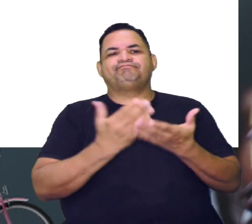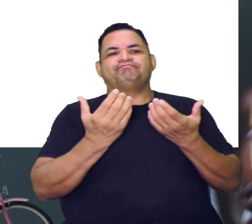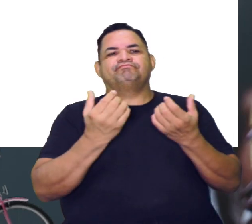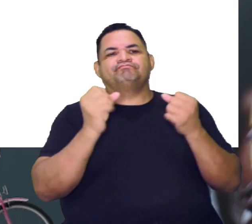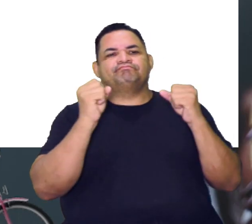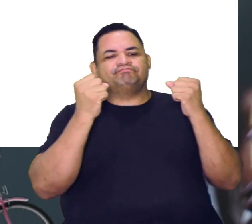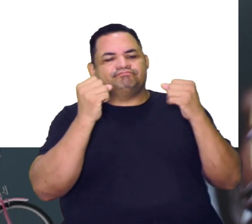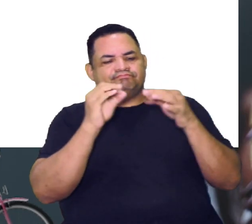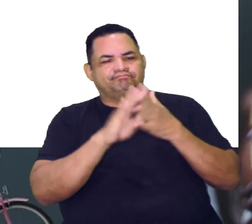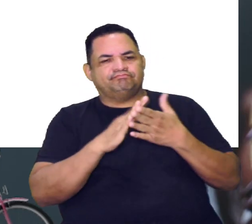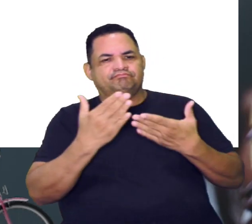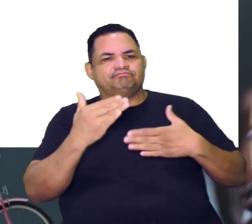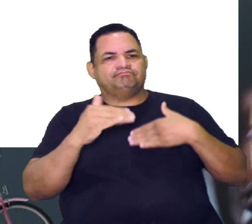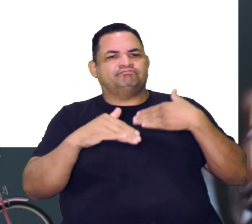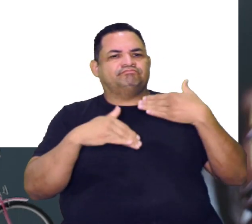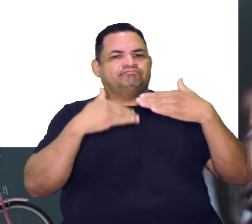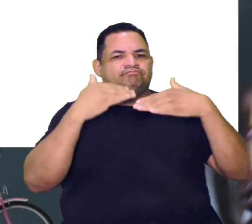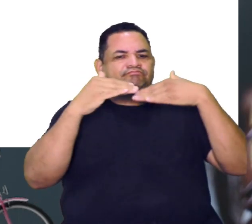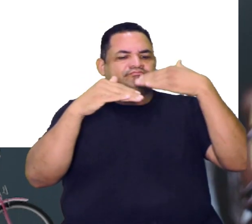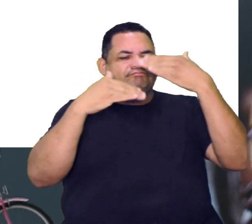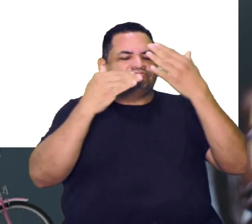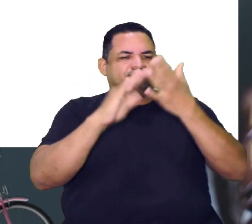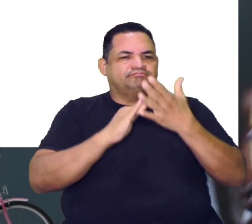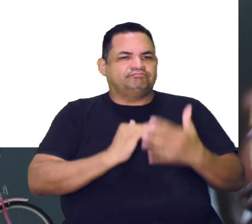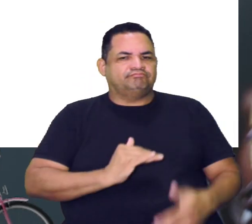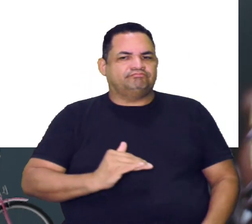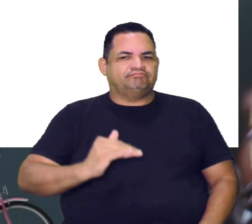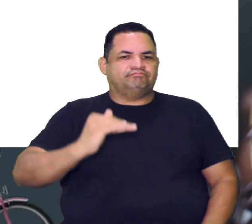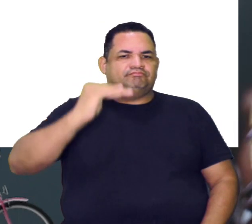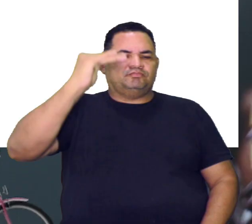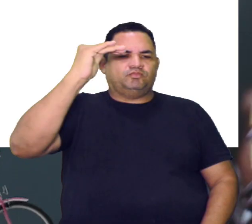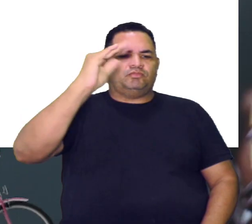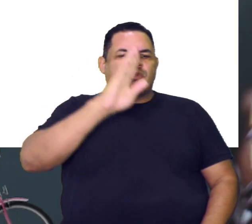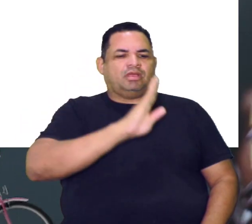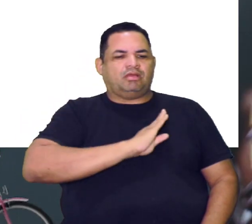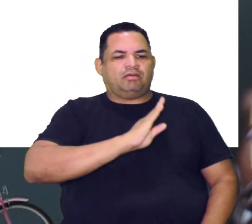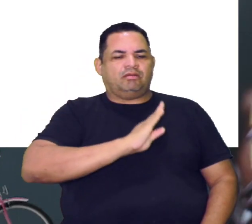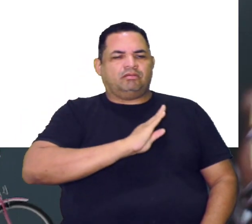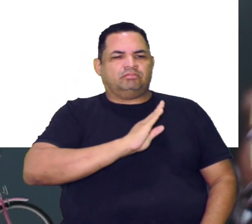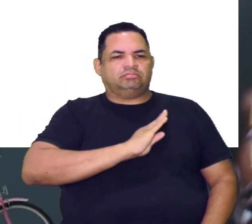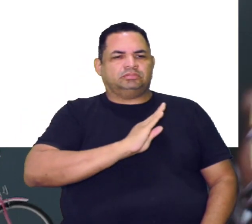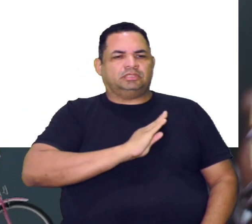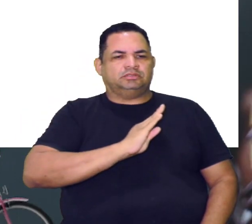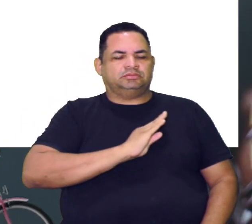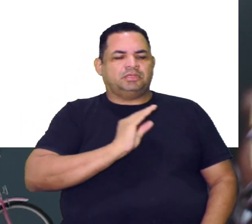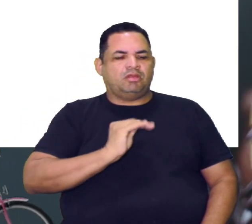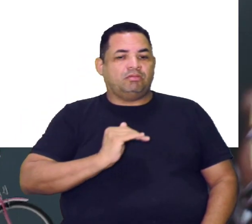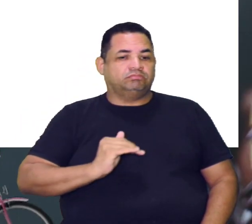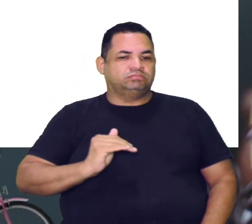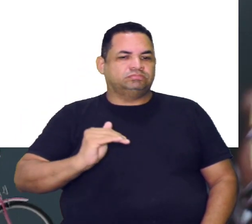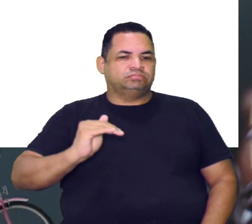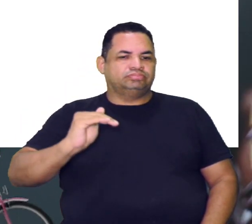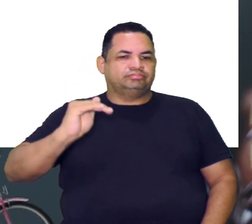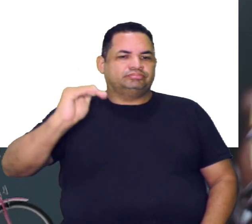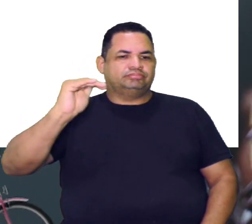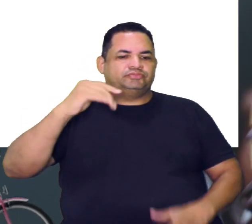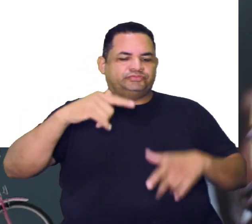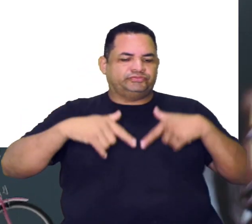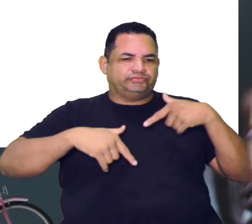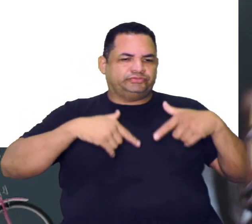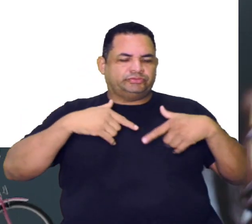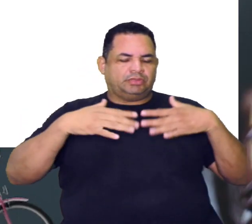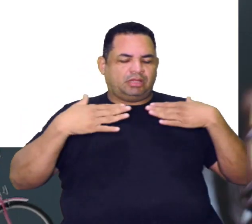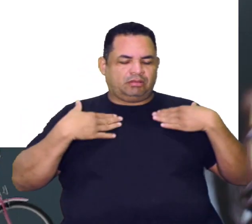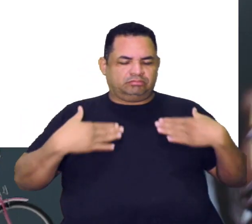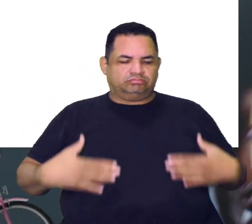faça realmente aumentar os teus níveis aí, né, a tua frequência cardíaca, tá? Onde vai trabalhar realmente